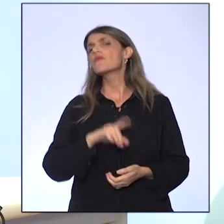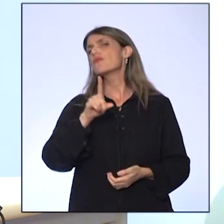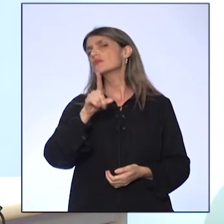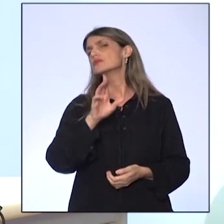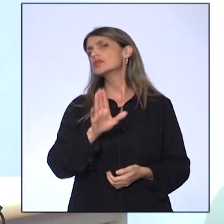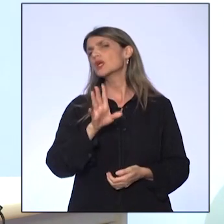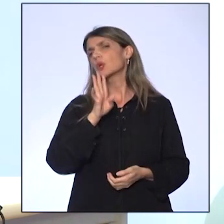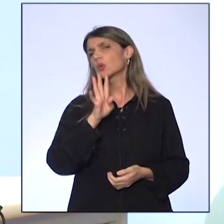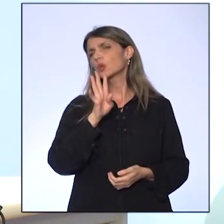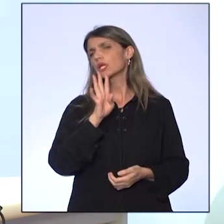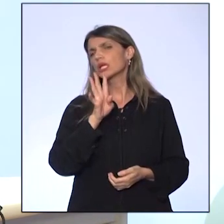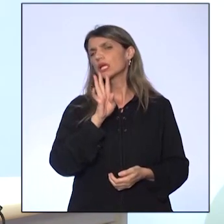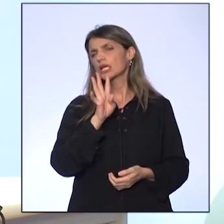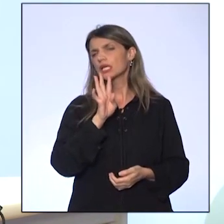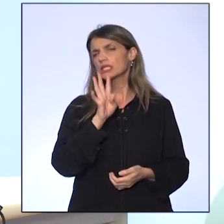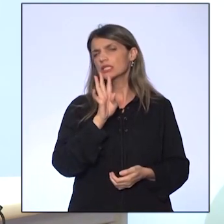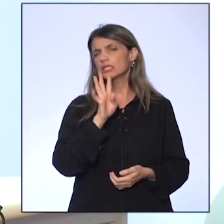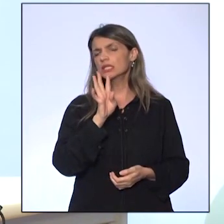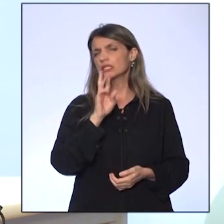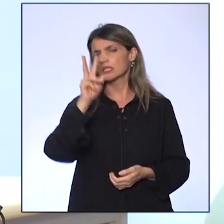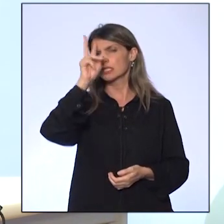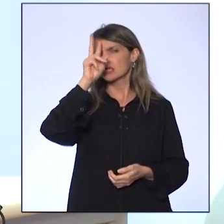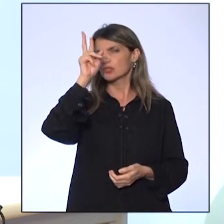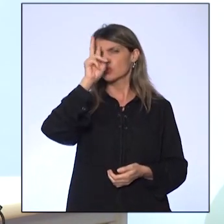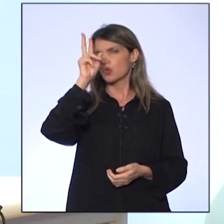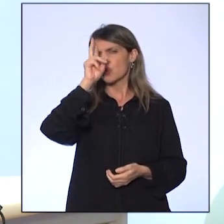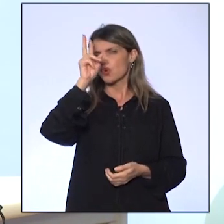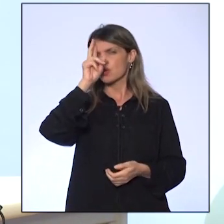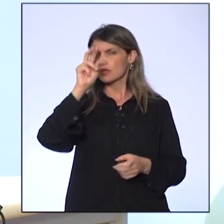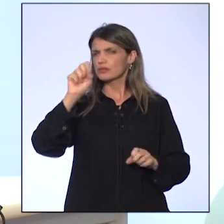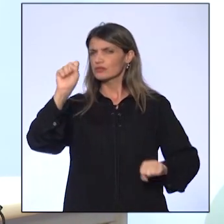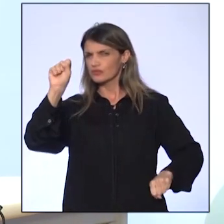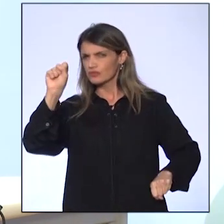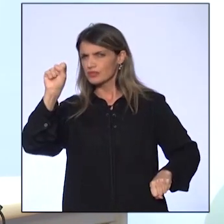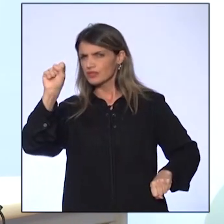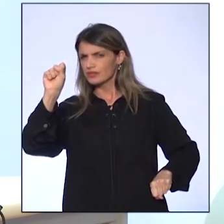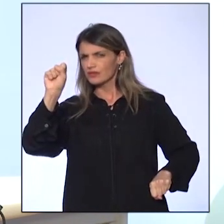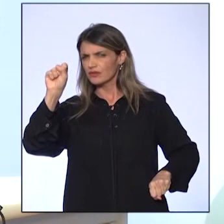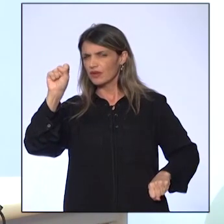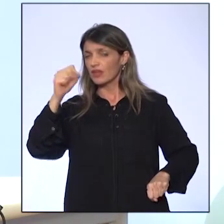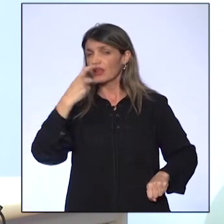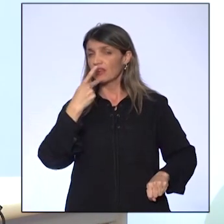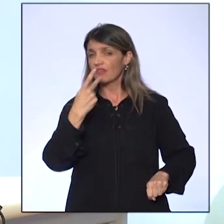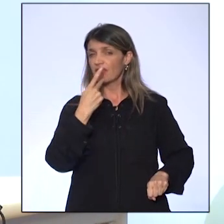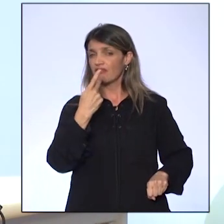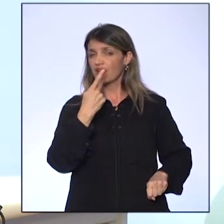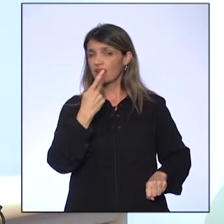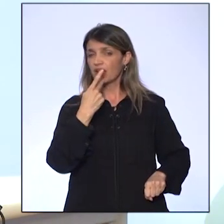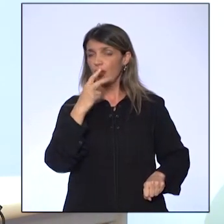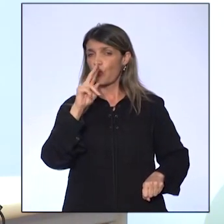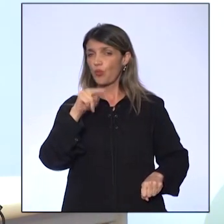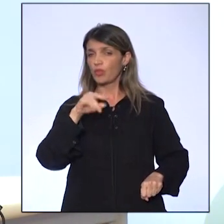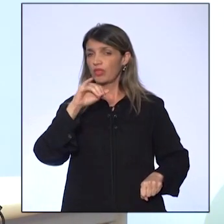ouviu falar sobre essa história do Superhero Comic Contest da UNICEF?